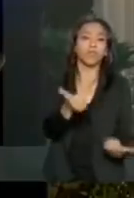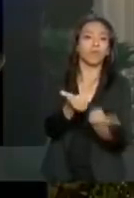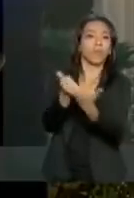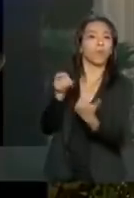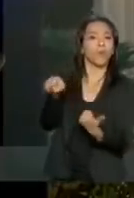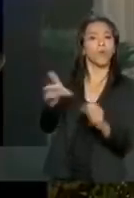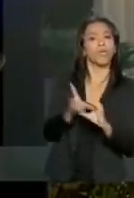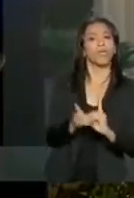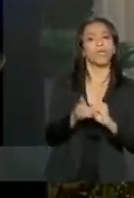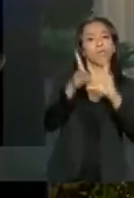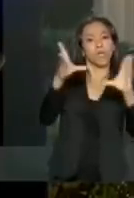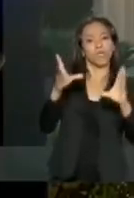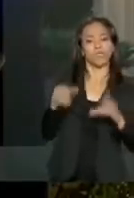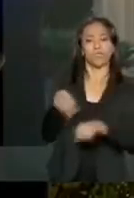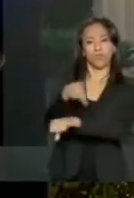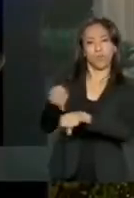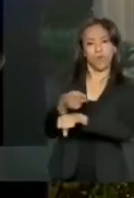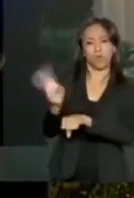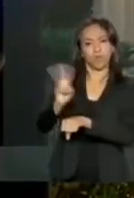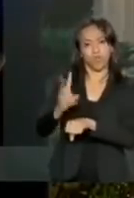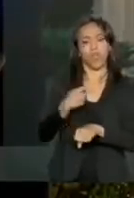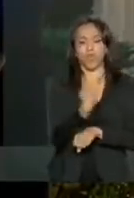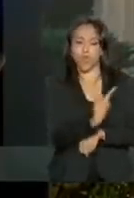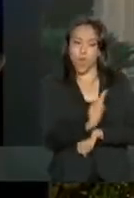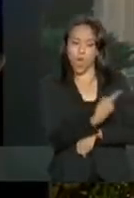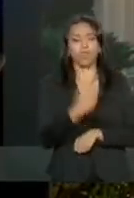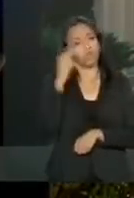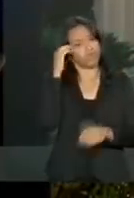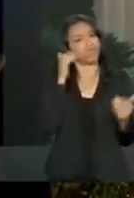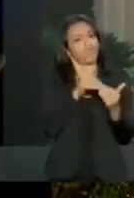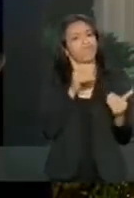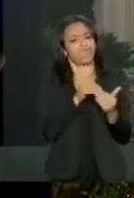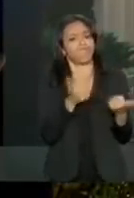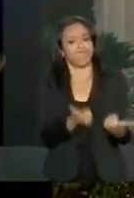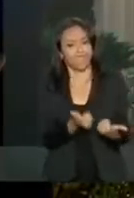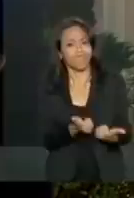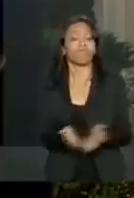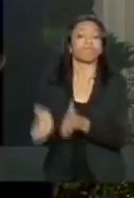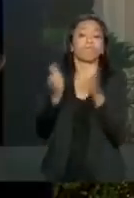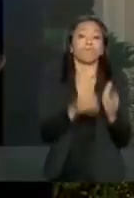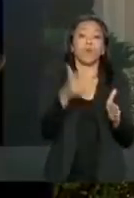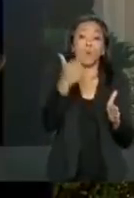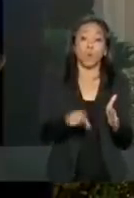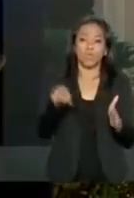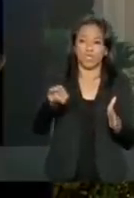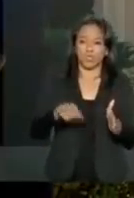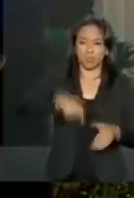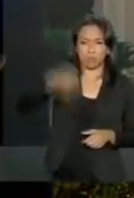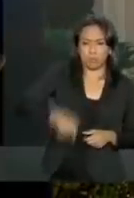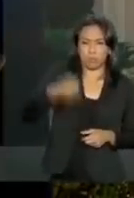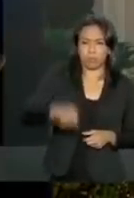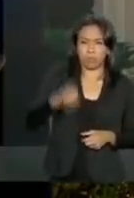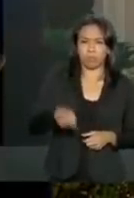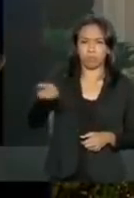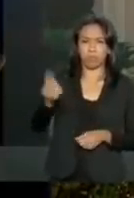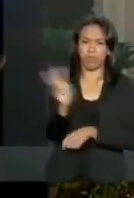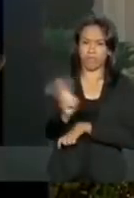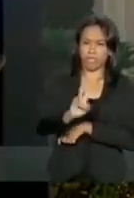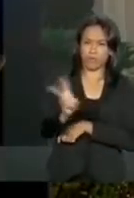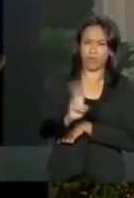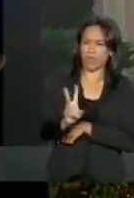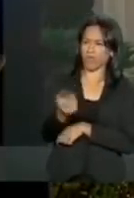interesse comum dos nossos governos. O regime ditatorial venezuelano faz parte de uma coligação